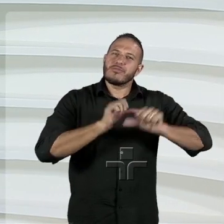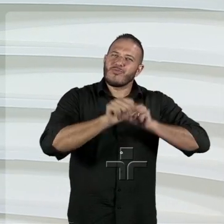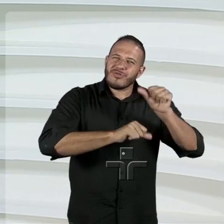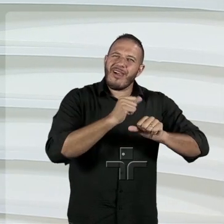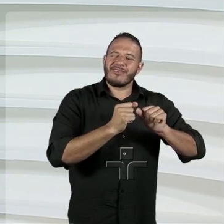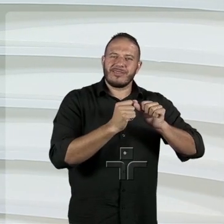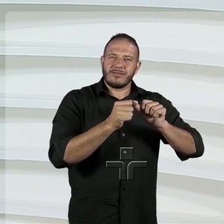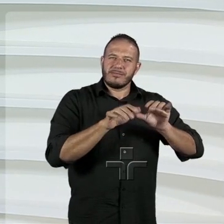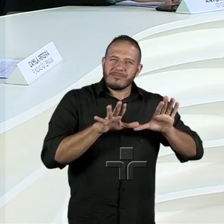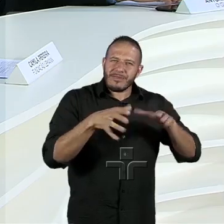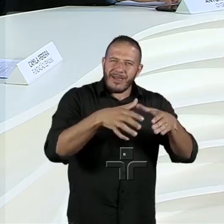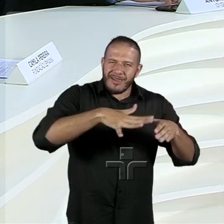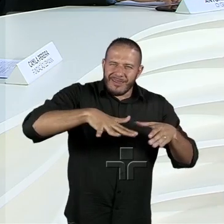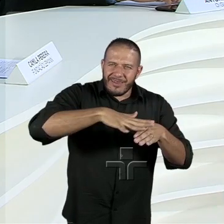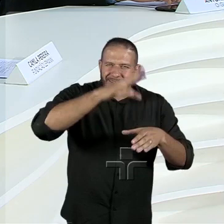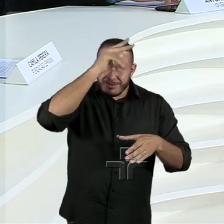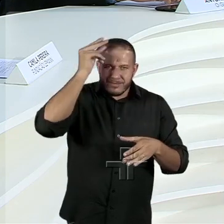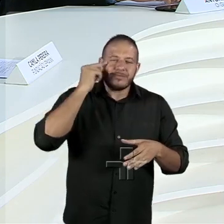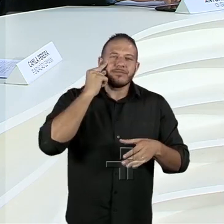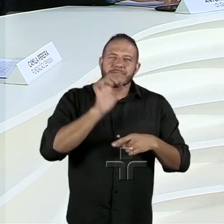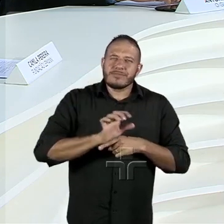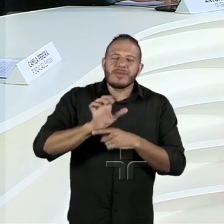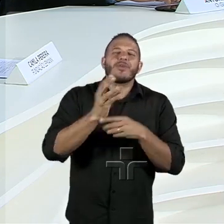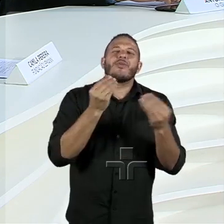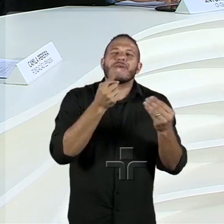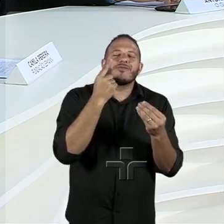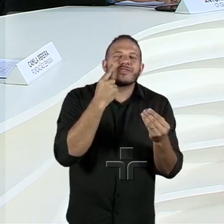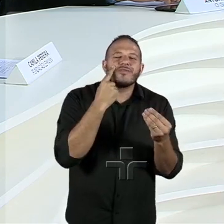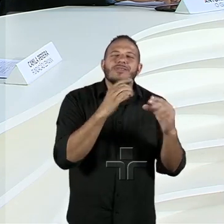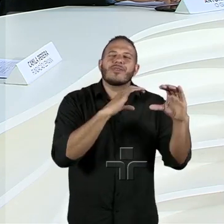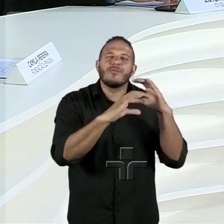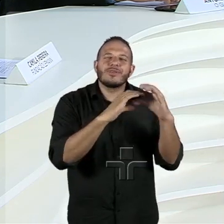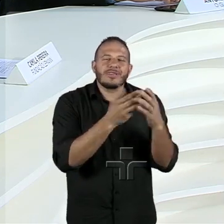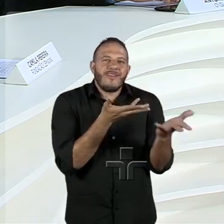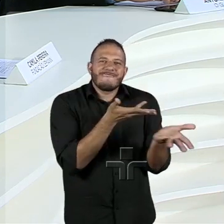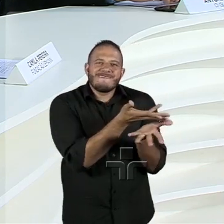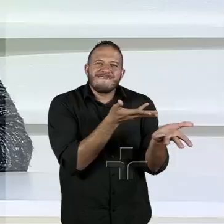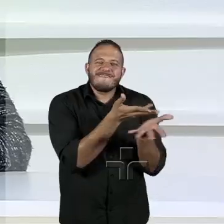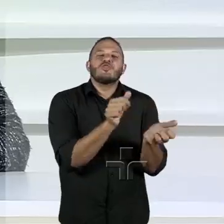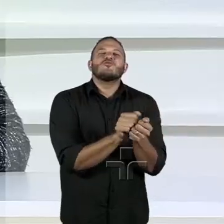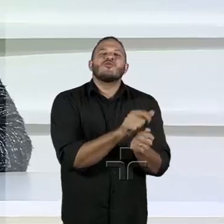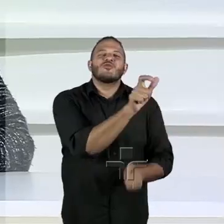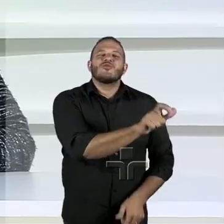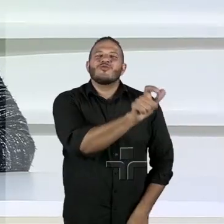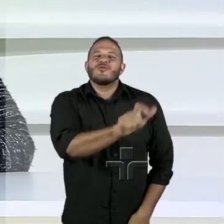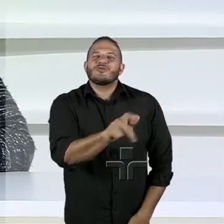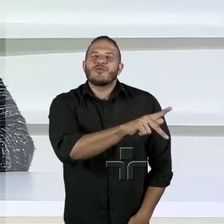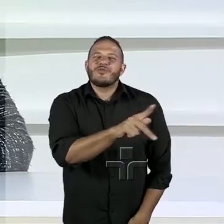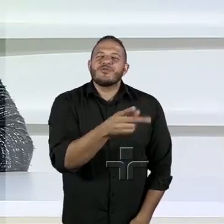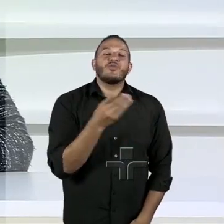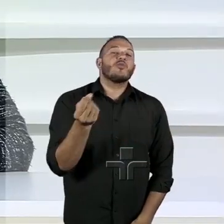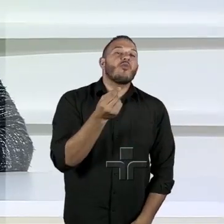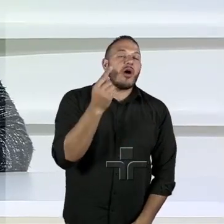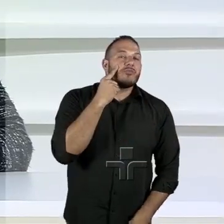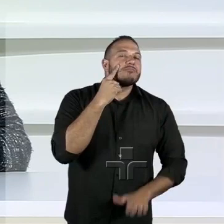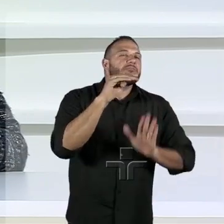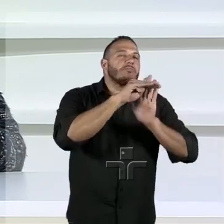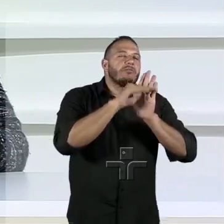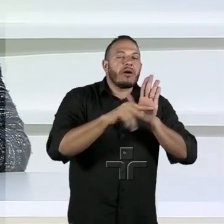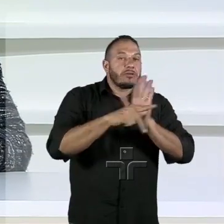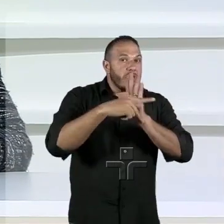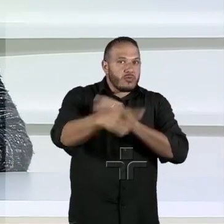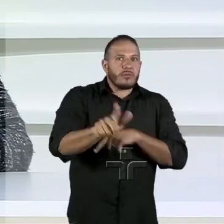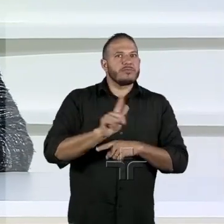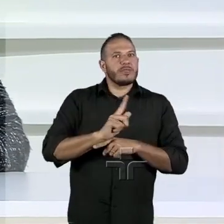propondo, como que o senhor vê essa questão da comunicação com os professores e quais são as medidas que a sua gestão